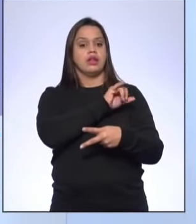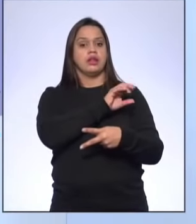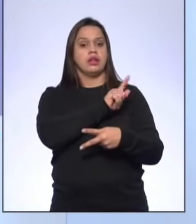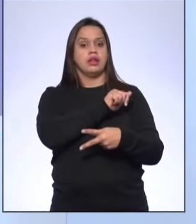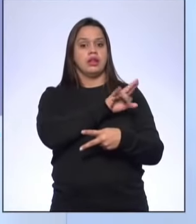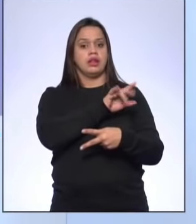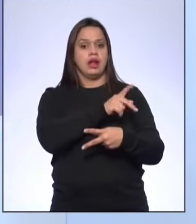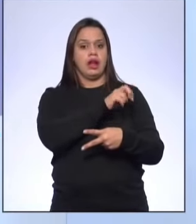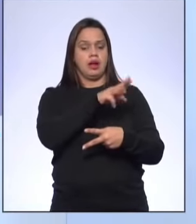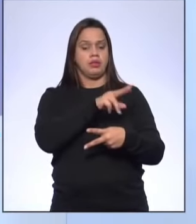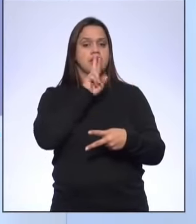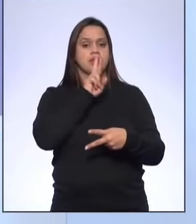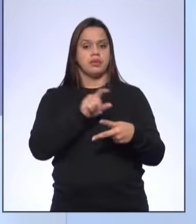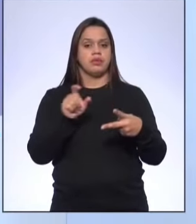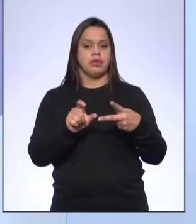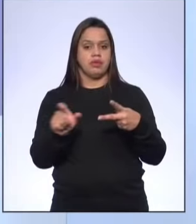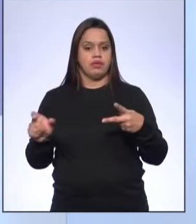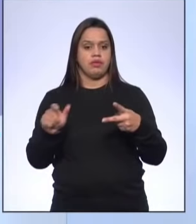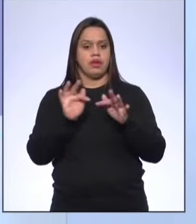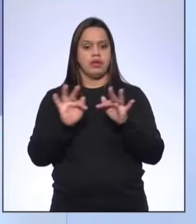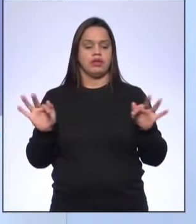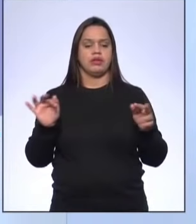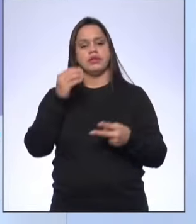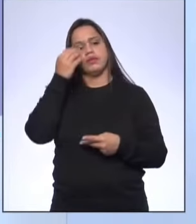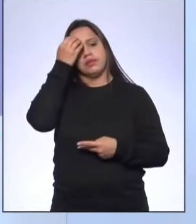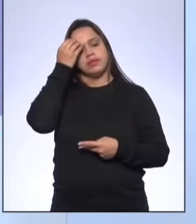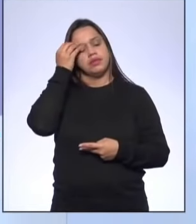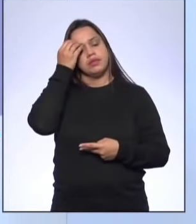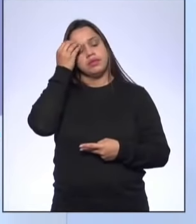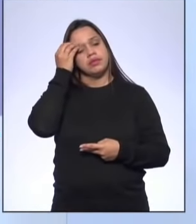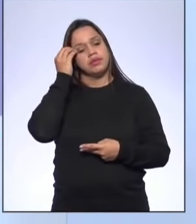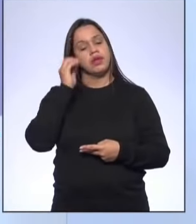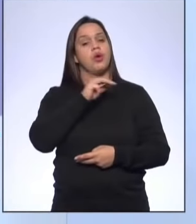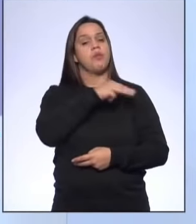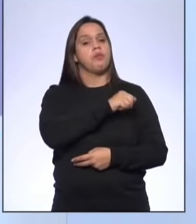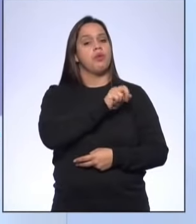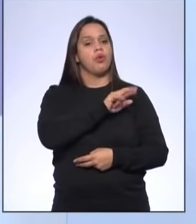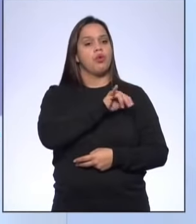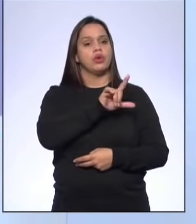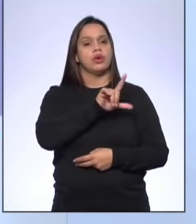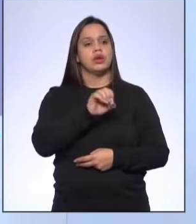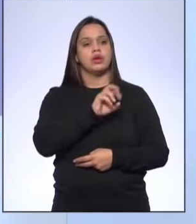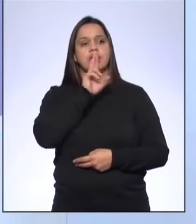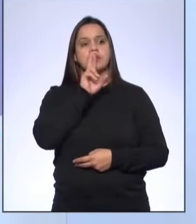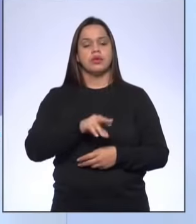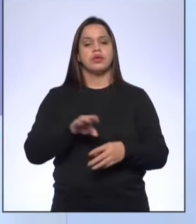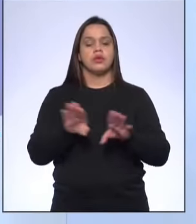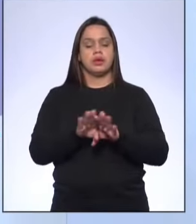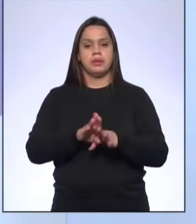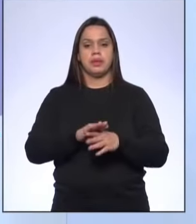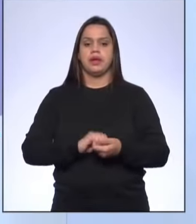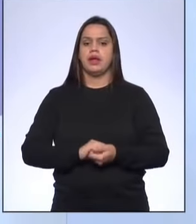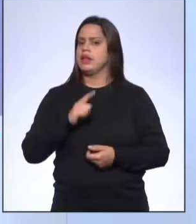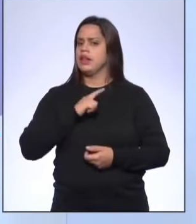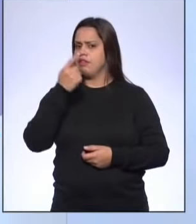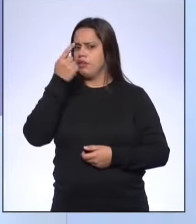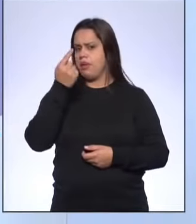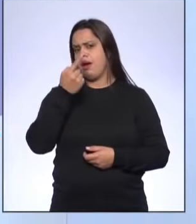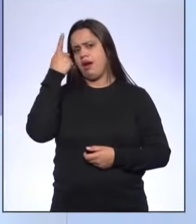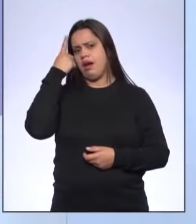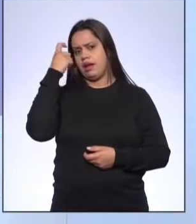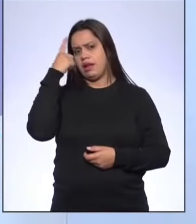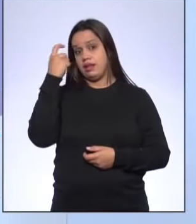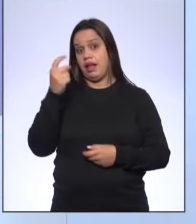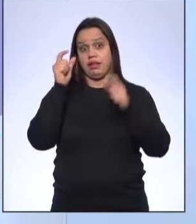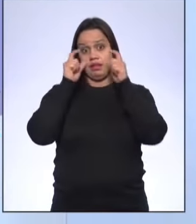animals a the butterfly and pink o murilo respondeu e tem até uma sugestões interessantes